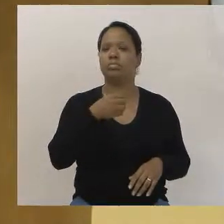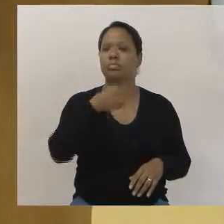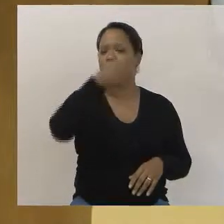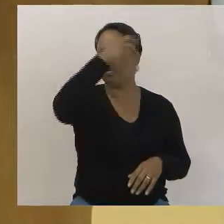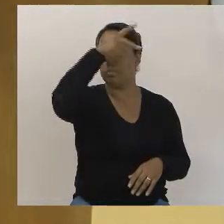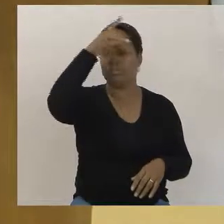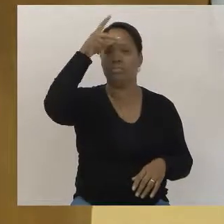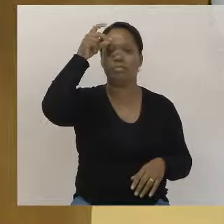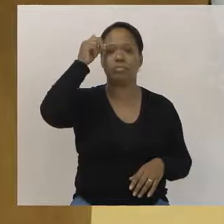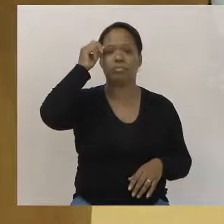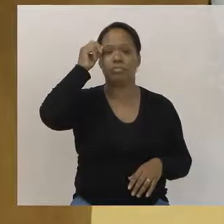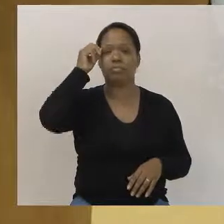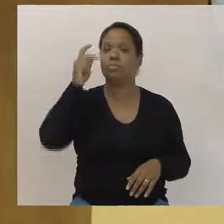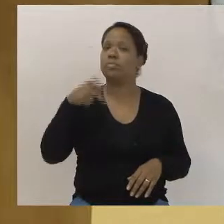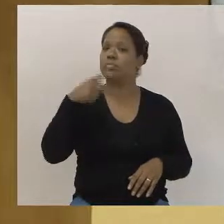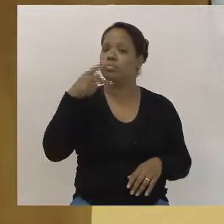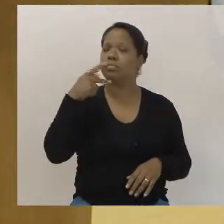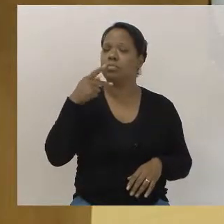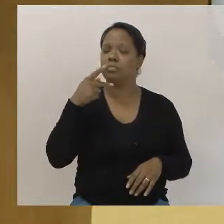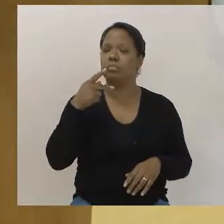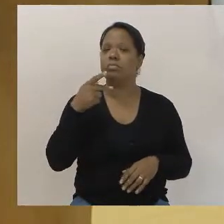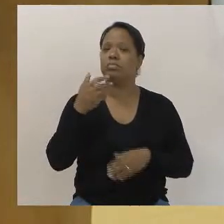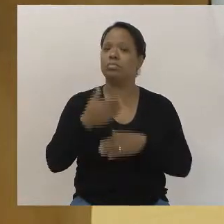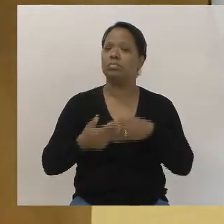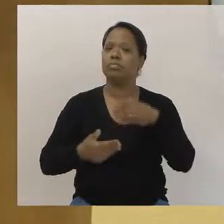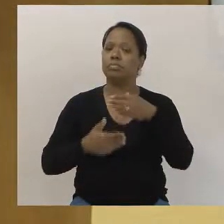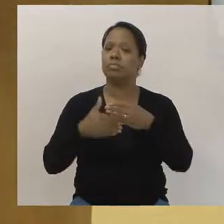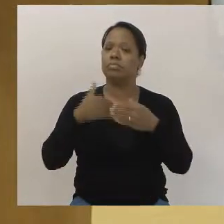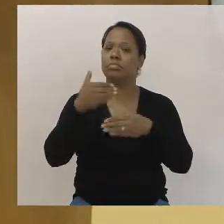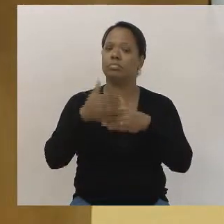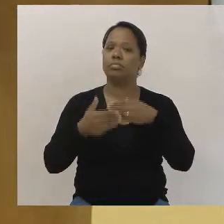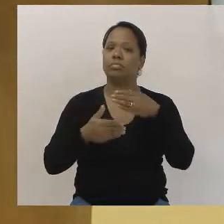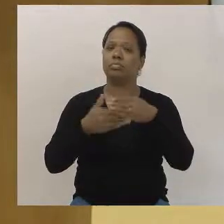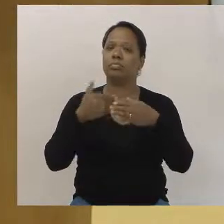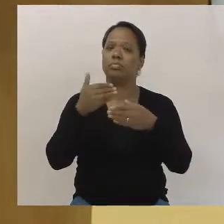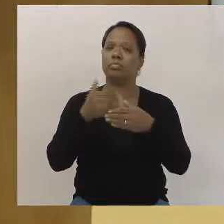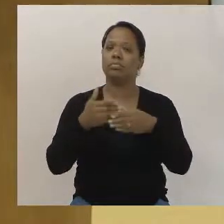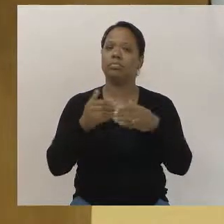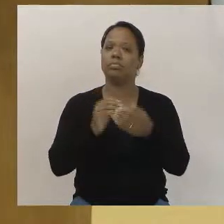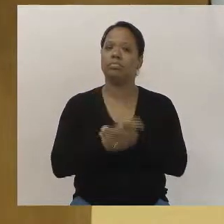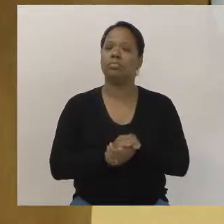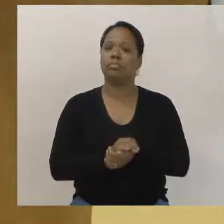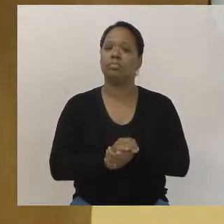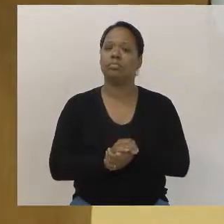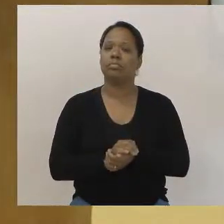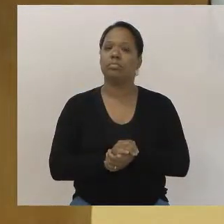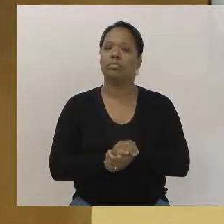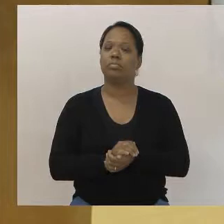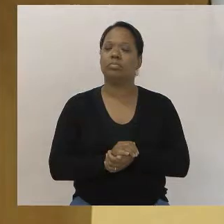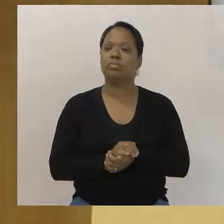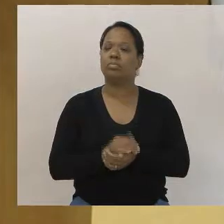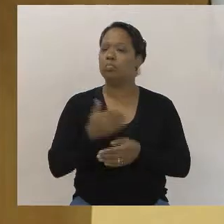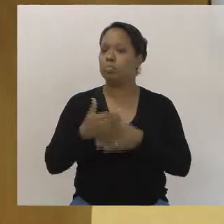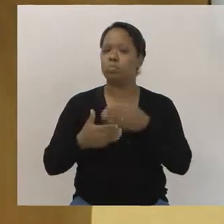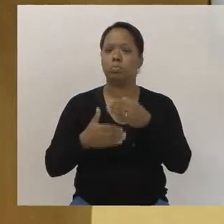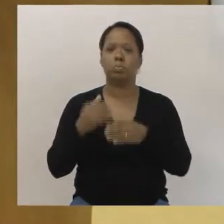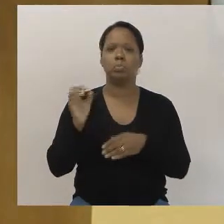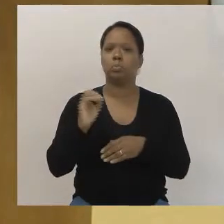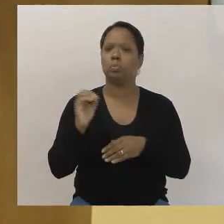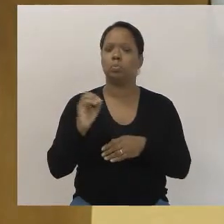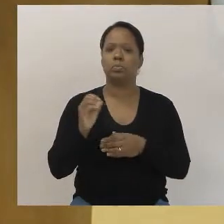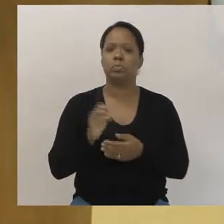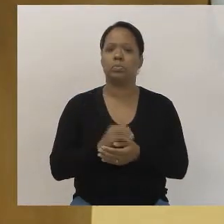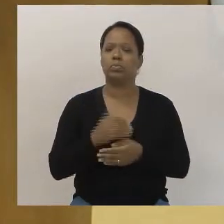construir um hospital municipal aonde a hoje há unidades do seu lado no construiu por que